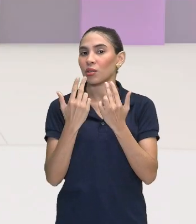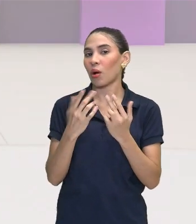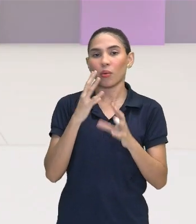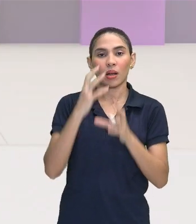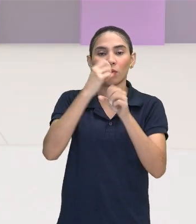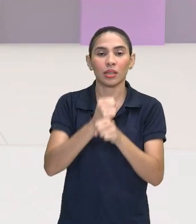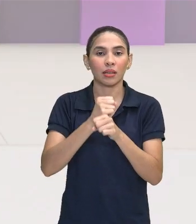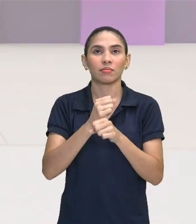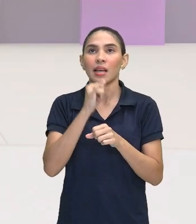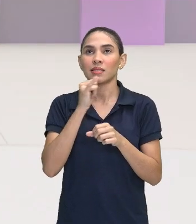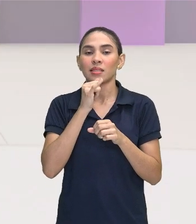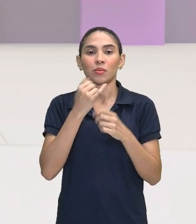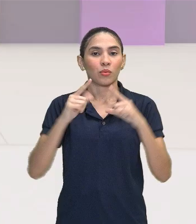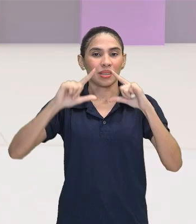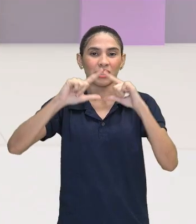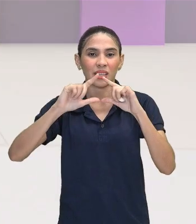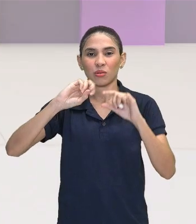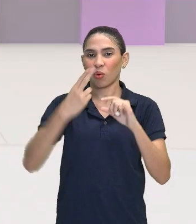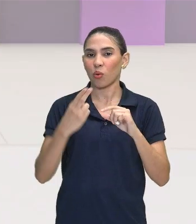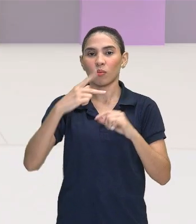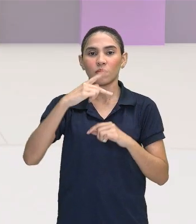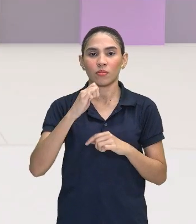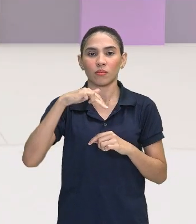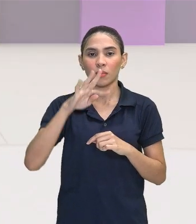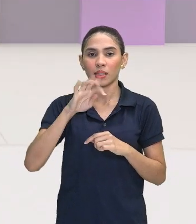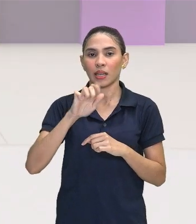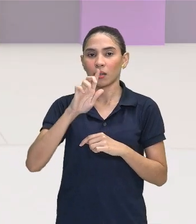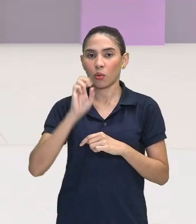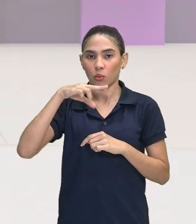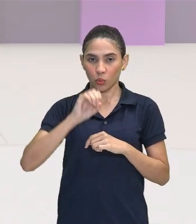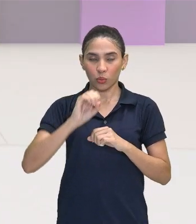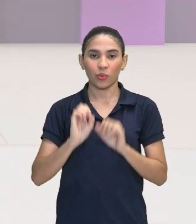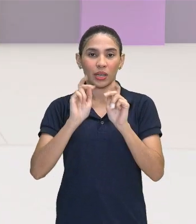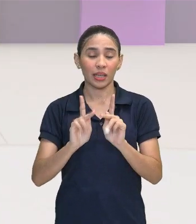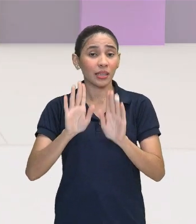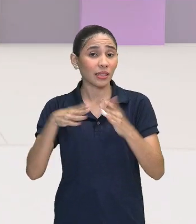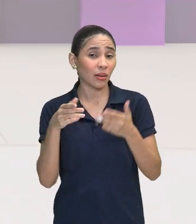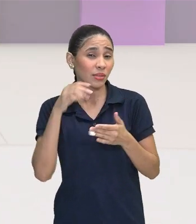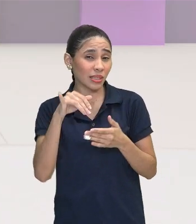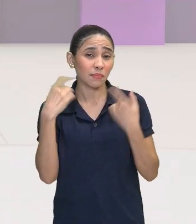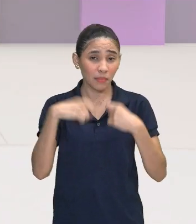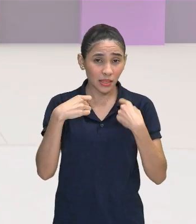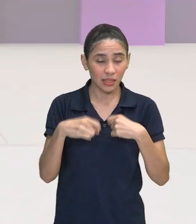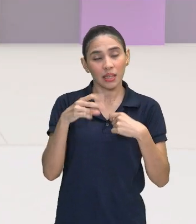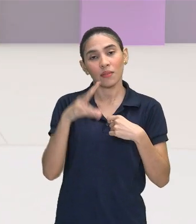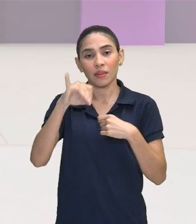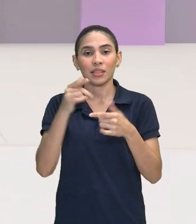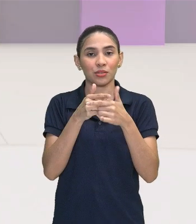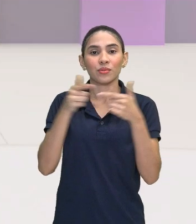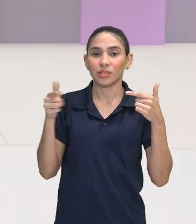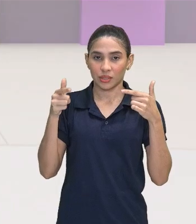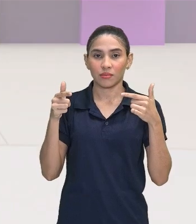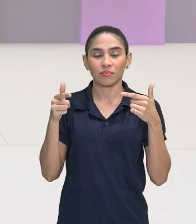calcular a área de um triângulo, muito menos a de um pentágono, tá bom? E aí, quando houver necessidade, a gente vai dividir